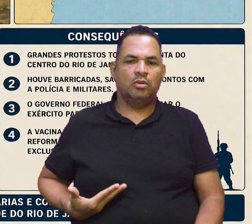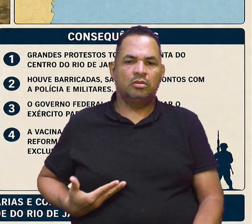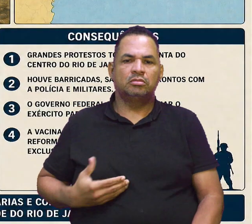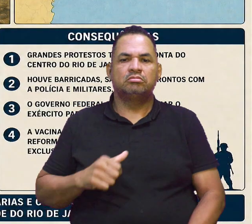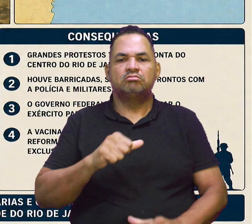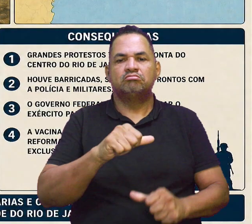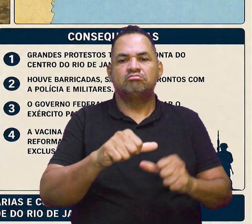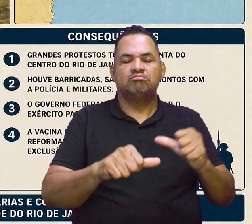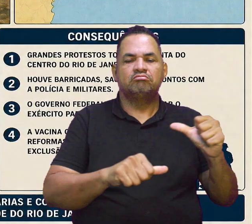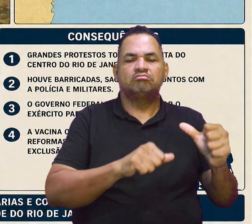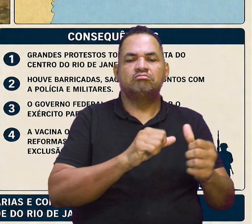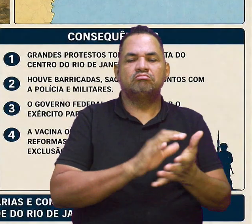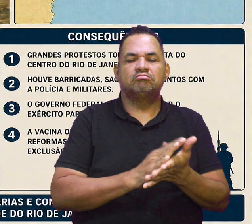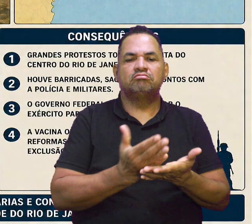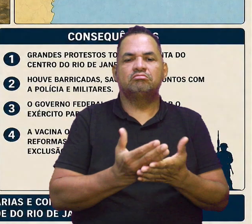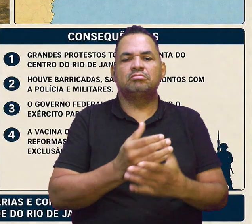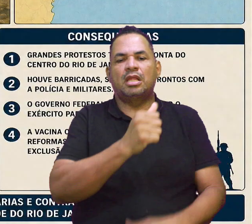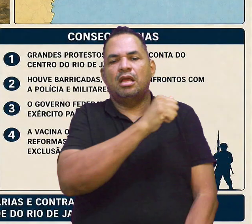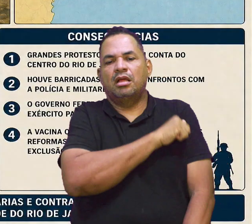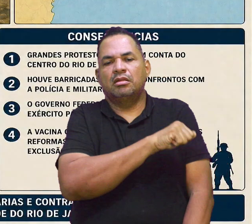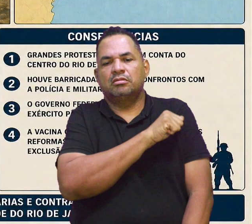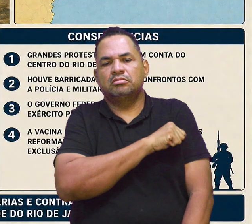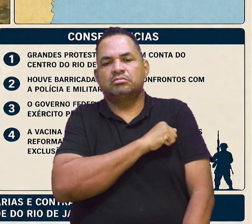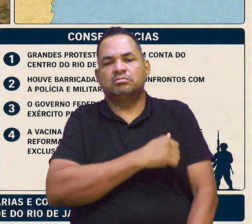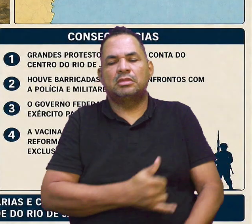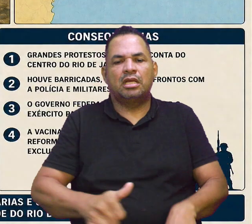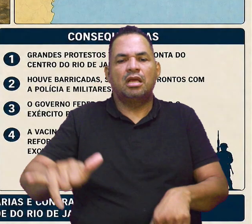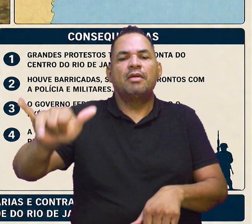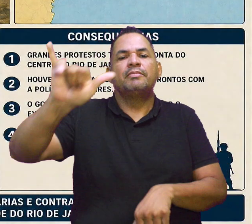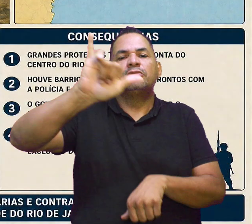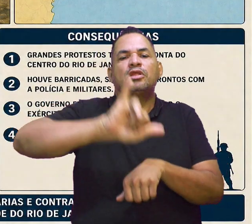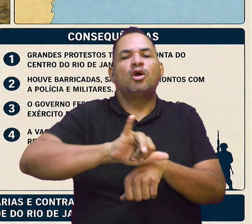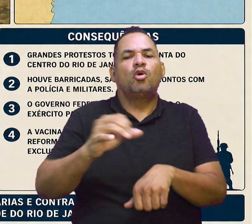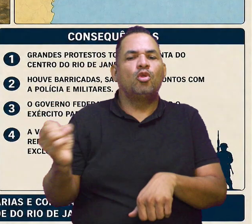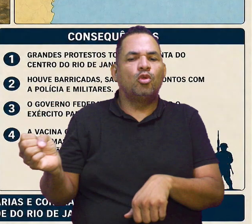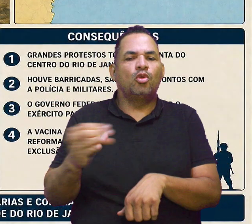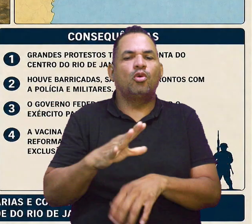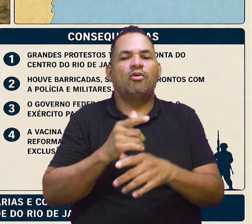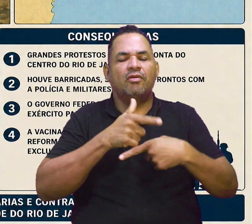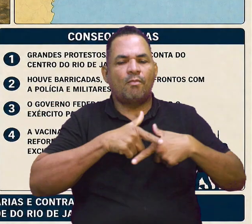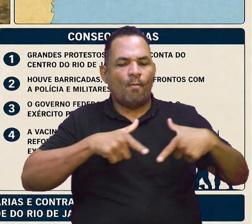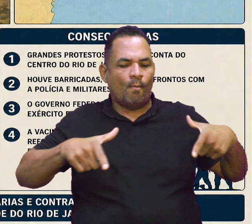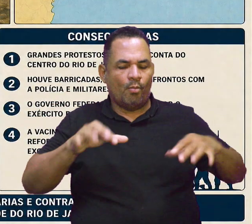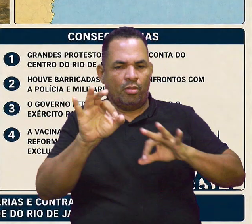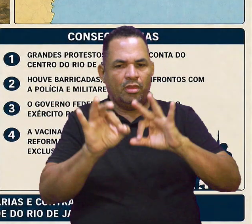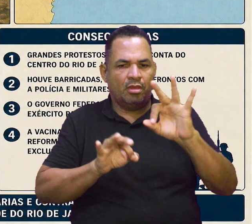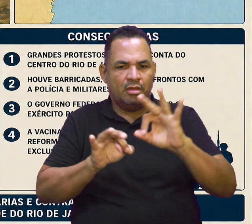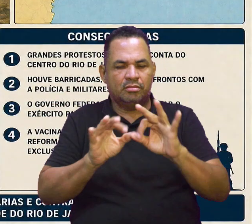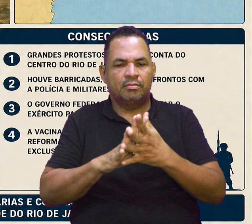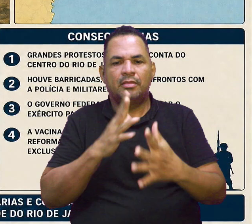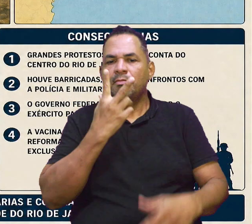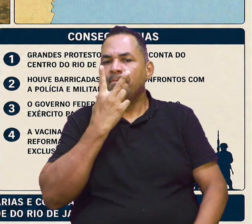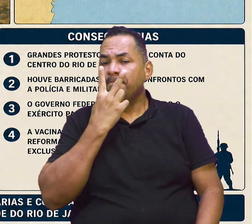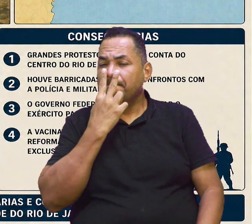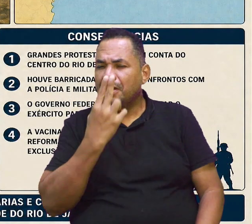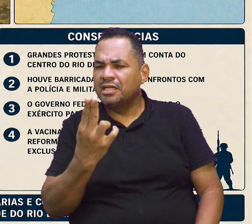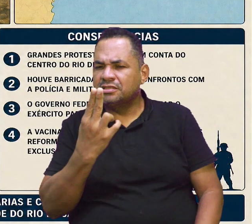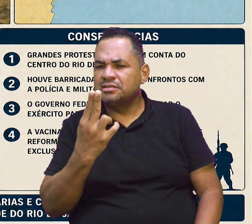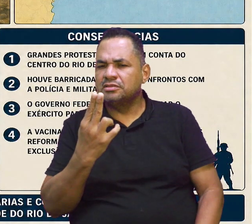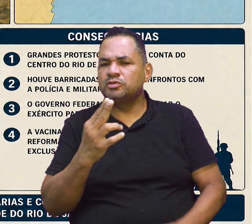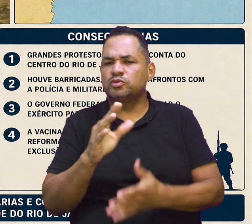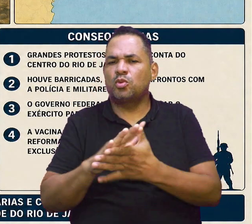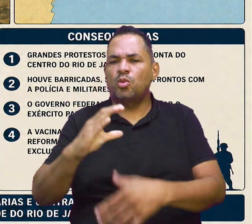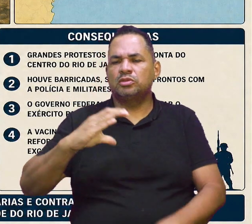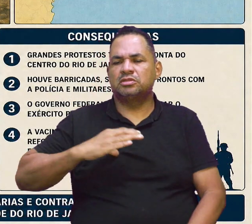capital moderna, limpa e organizada, a exemplo das grandes cidades europeias. Para isso, foram feitas